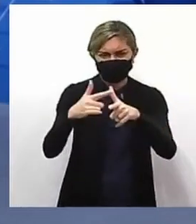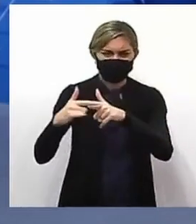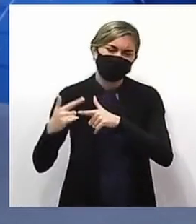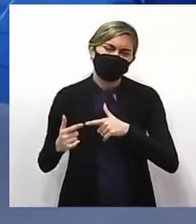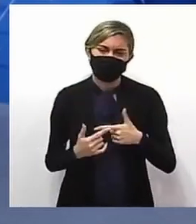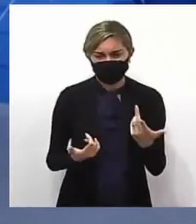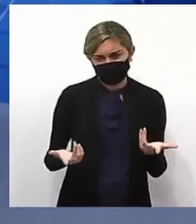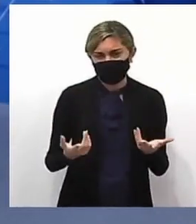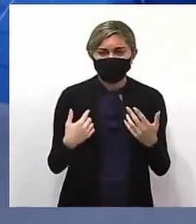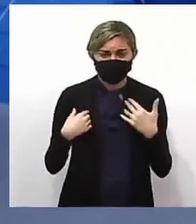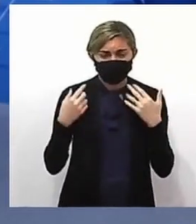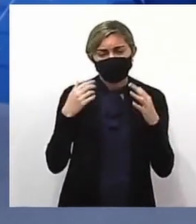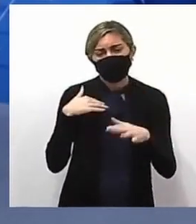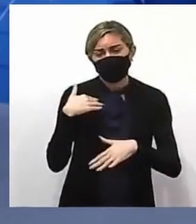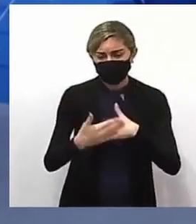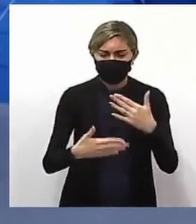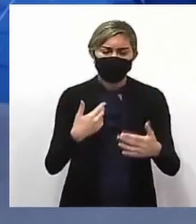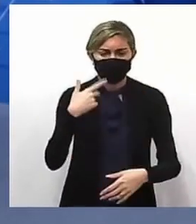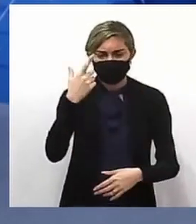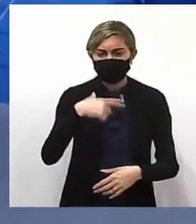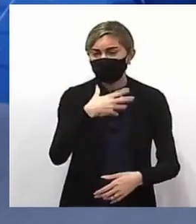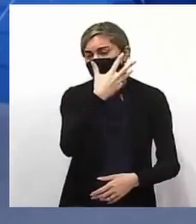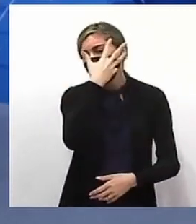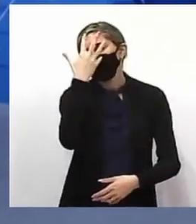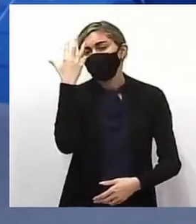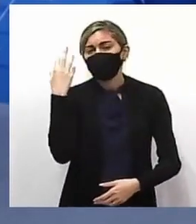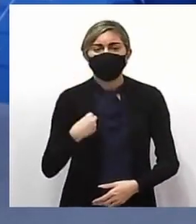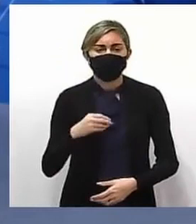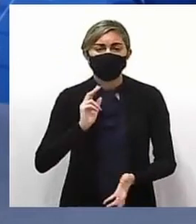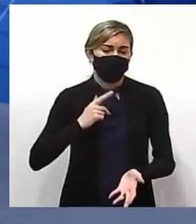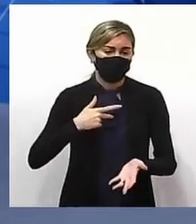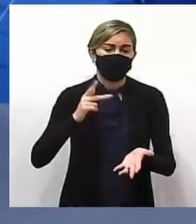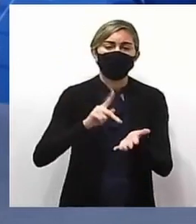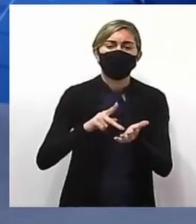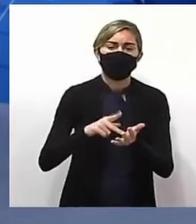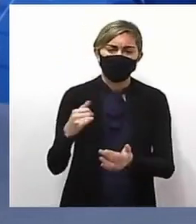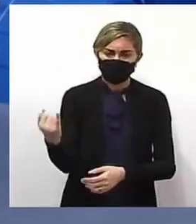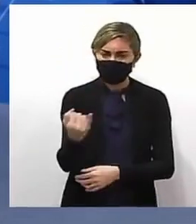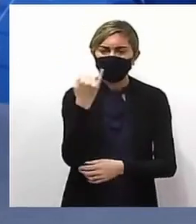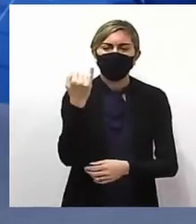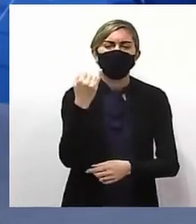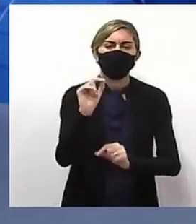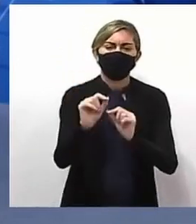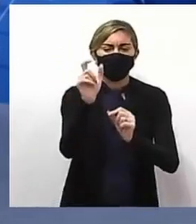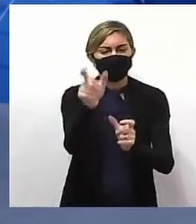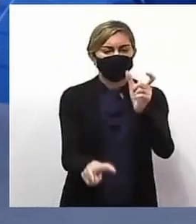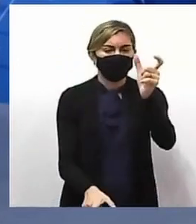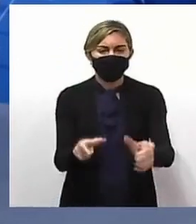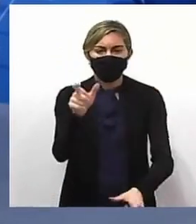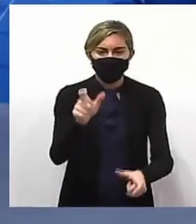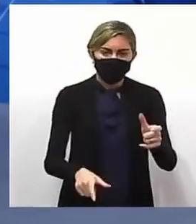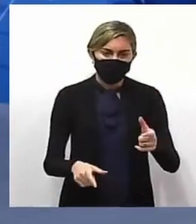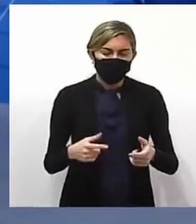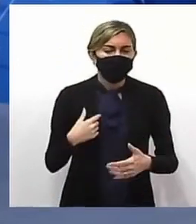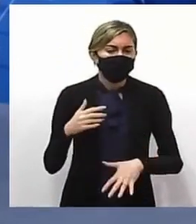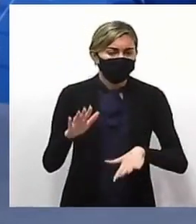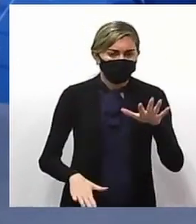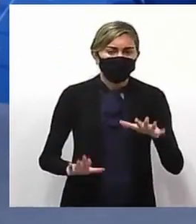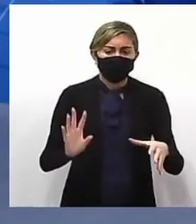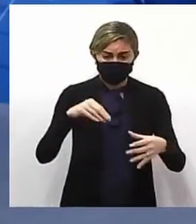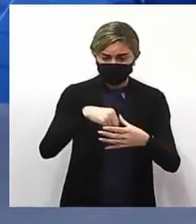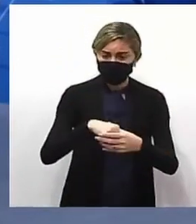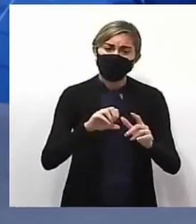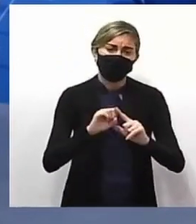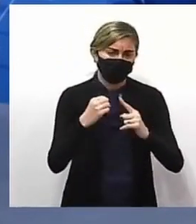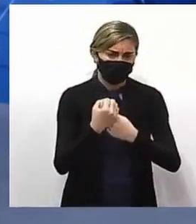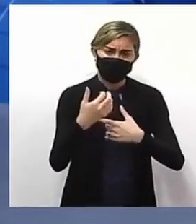né? Que a gente acaba esquecendo do que realmente importa, das pessoas que realmente importam, e essas pessoas estão de alguma forma inseridas num